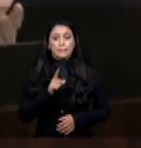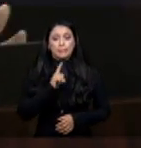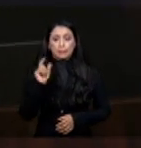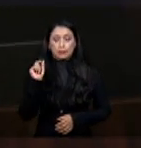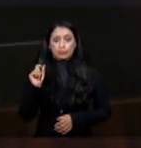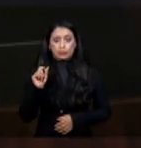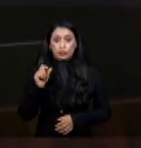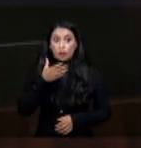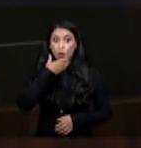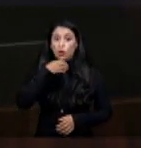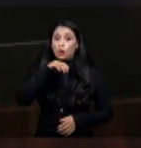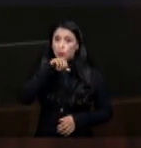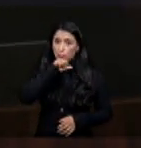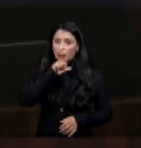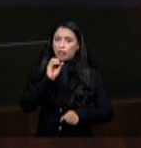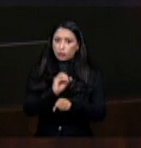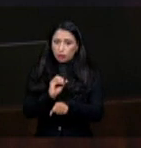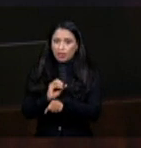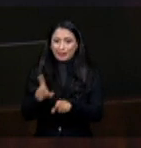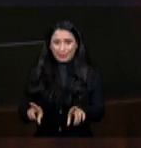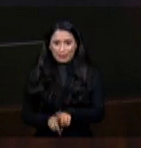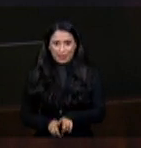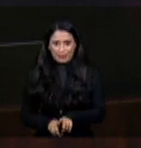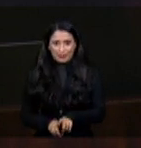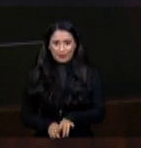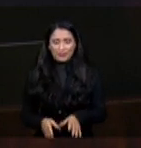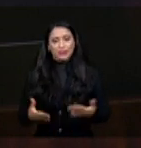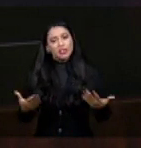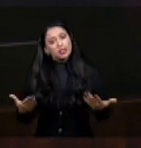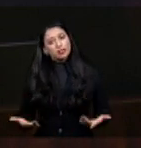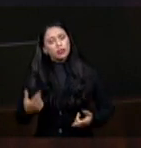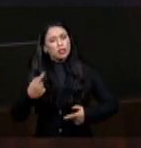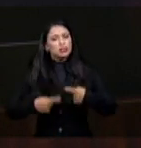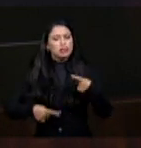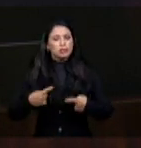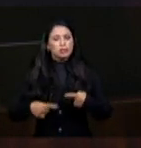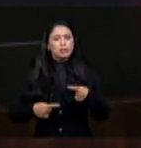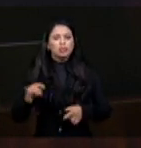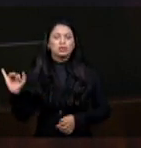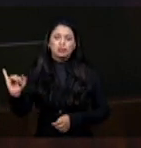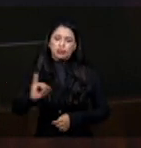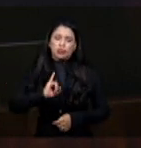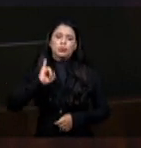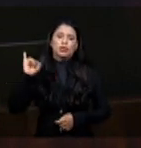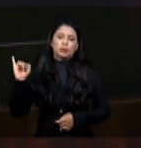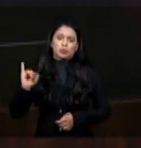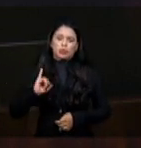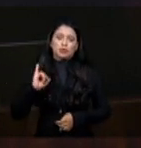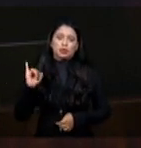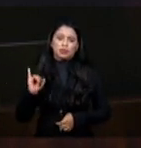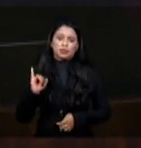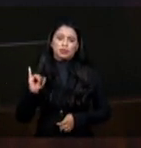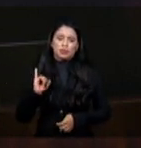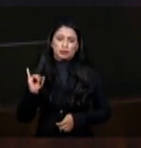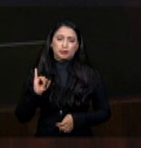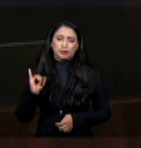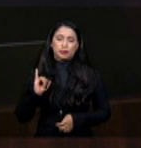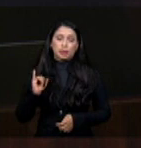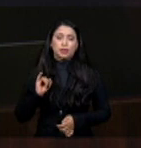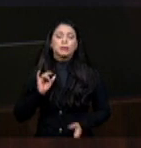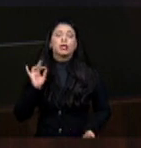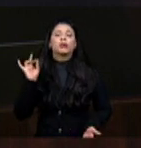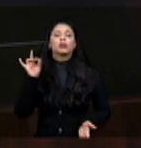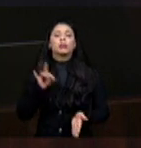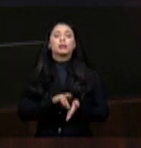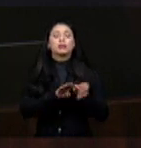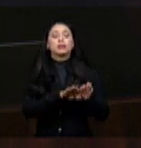posição do pai nos cuidados enfim essas políticas são muito importantes e para que a com a